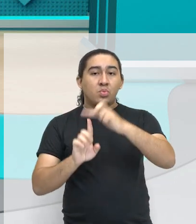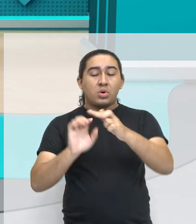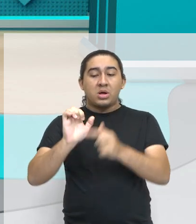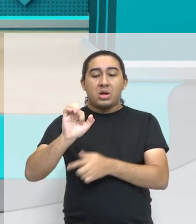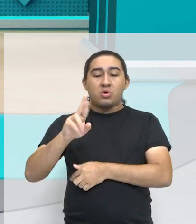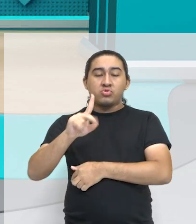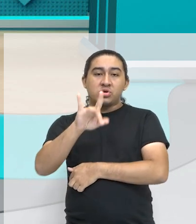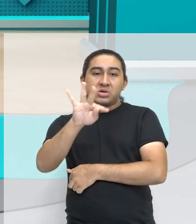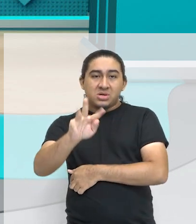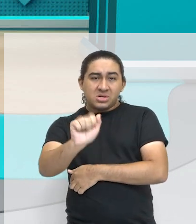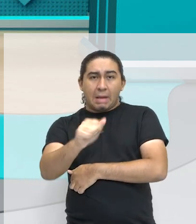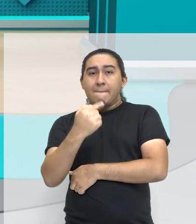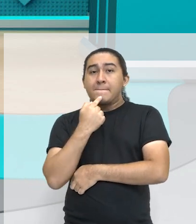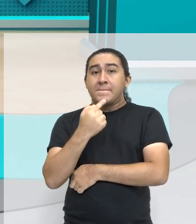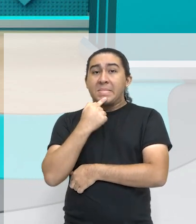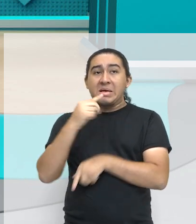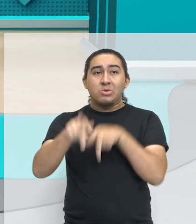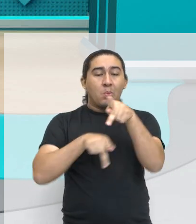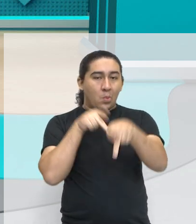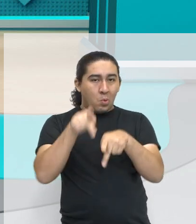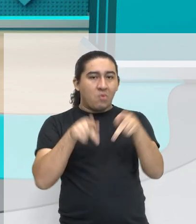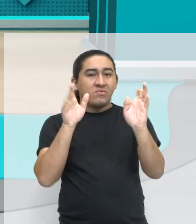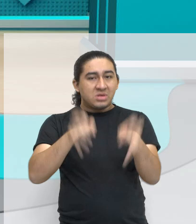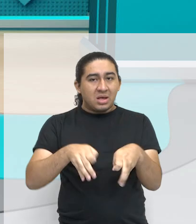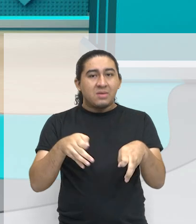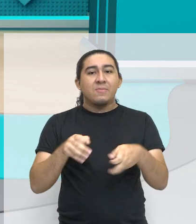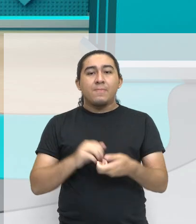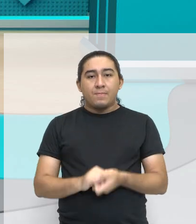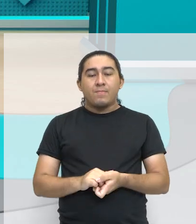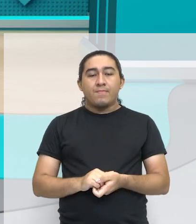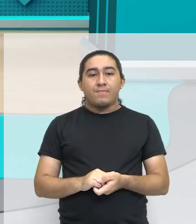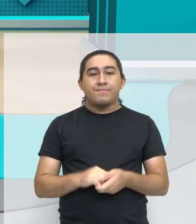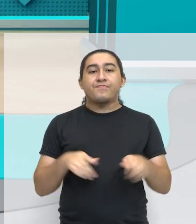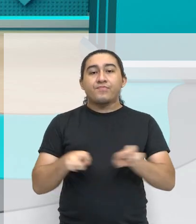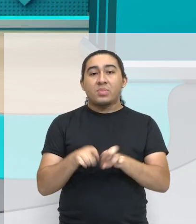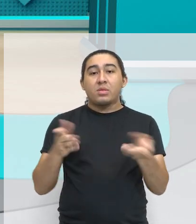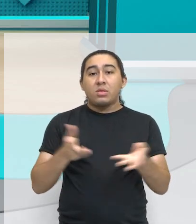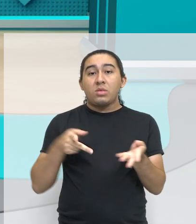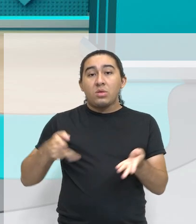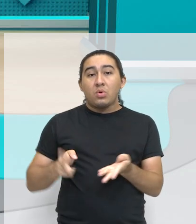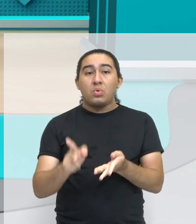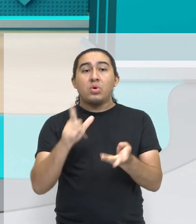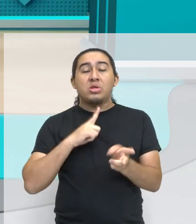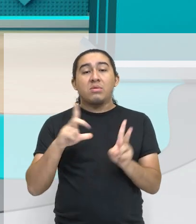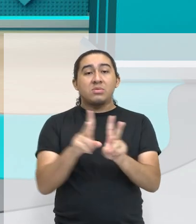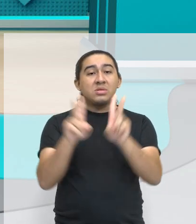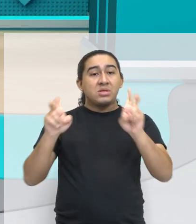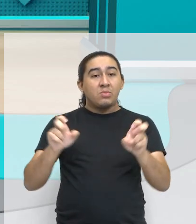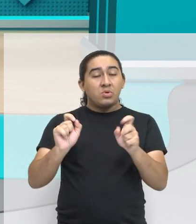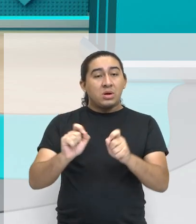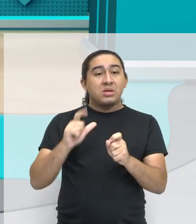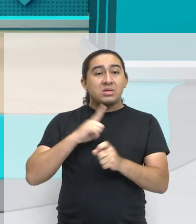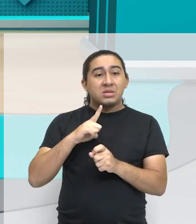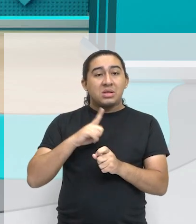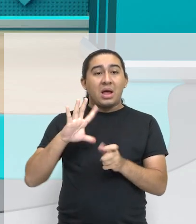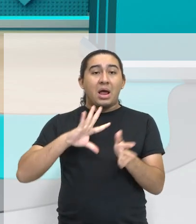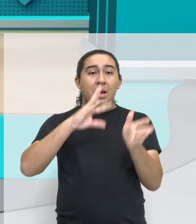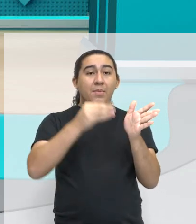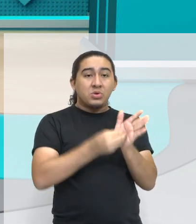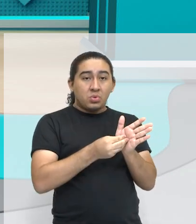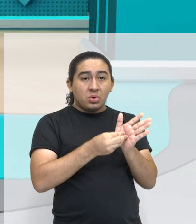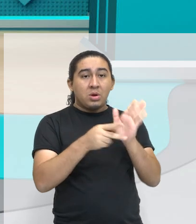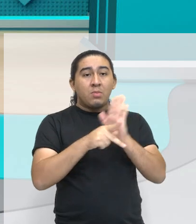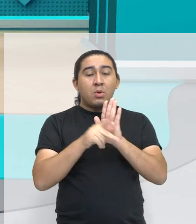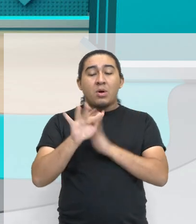Para trazer para o mais próximo do povo, né, da popular. E aí vamos lá falar sobre a Amazônia Filarmônica.